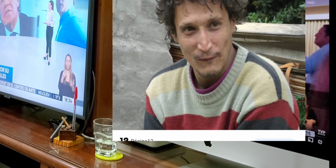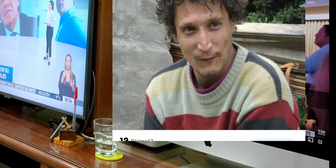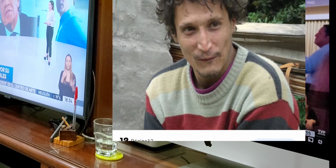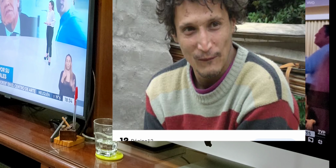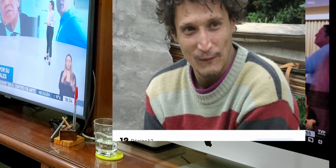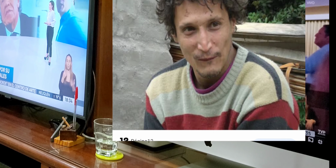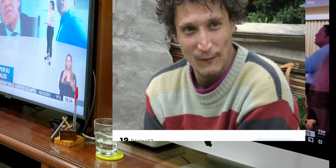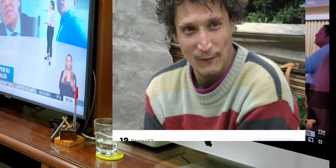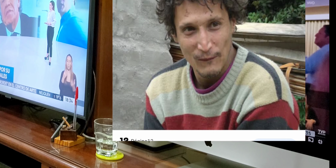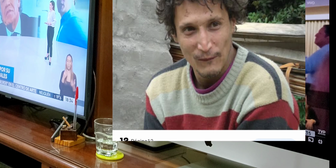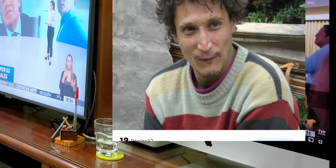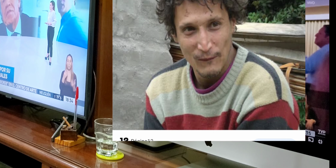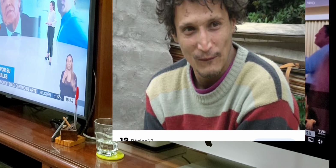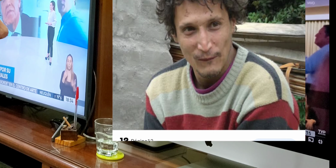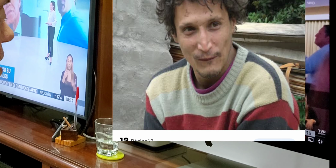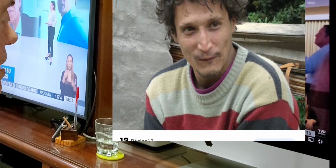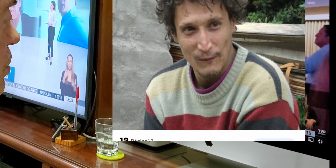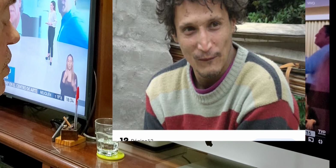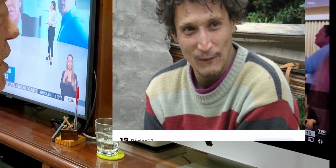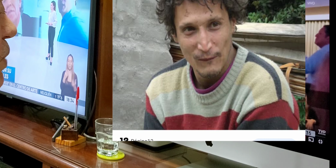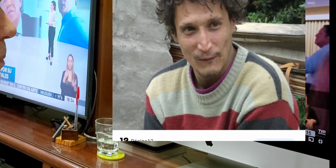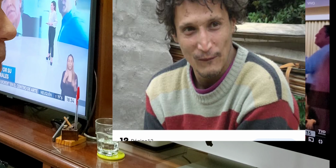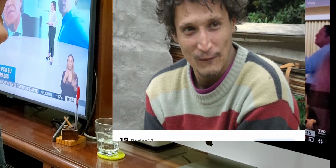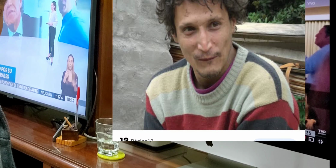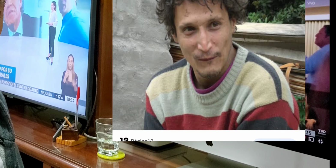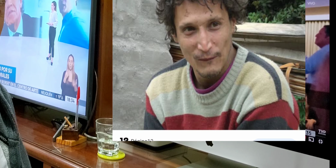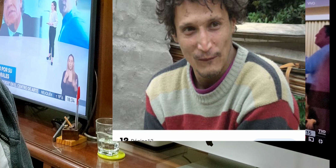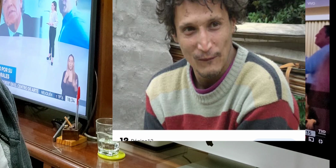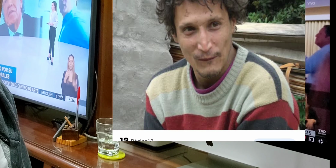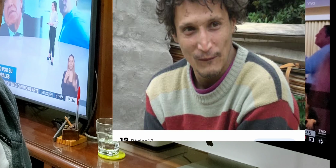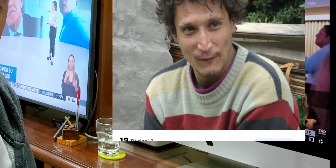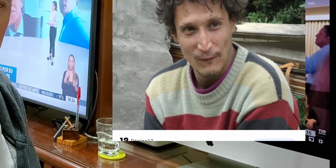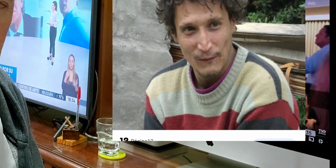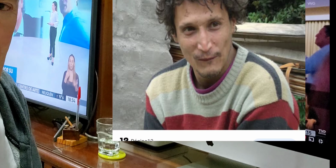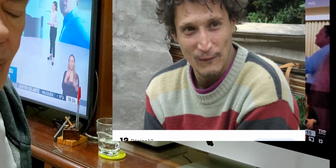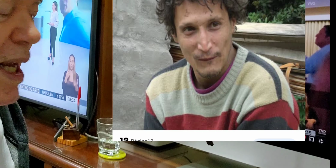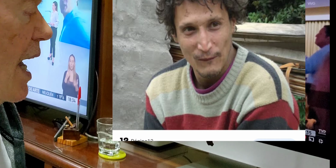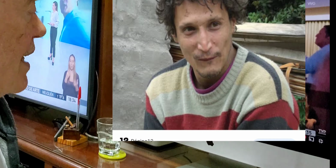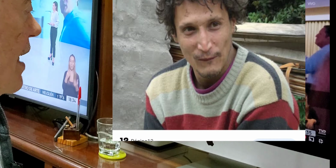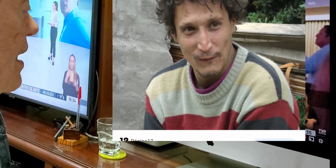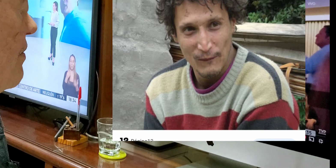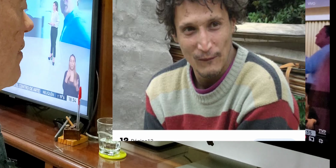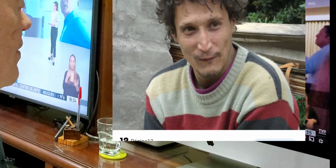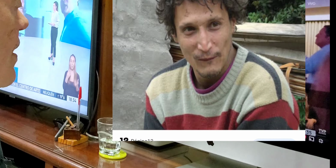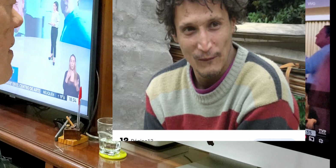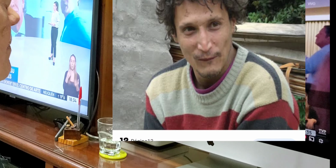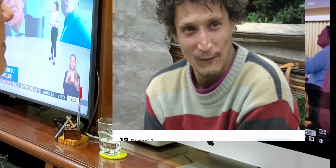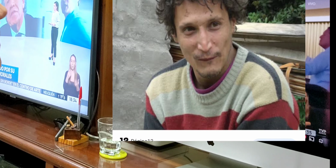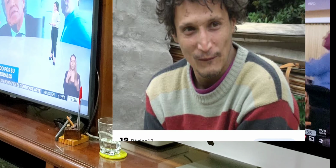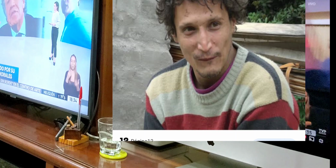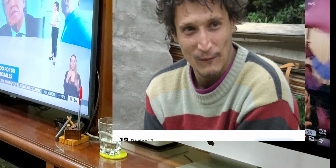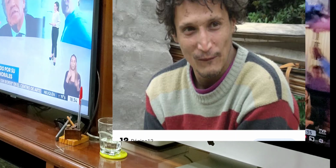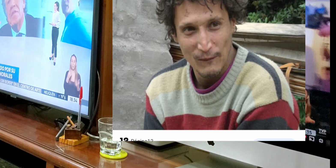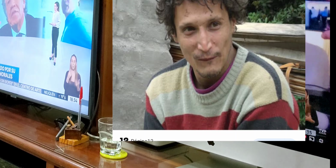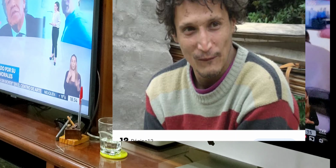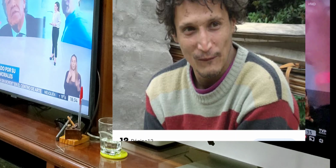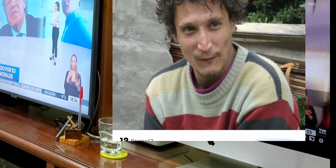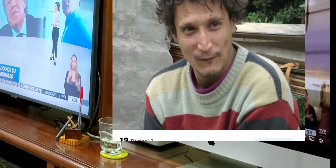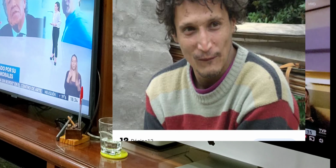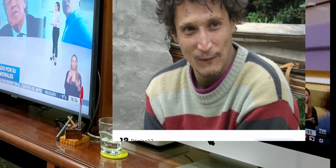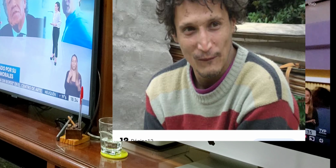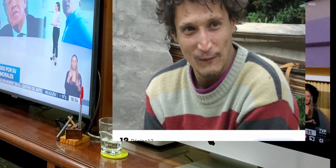foi golpeado até a morte no seu departamento, quer dizer, no estado lá em que ele vivia.